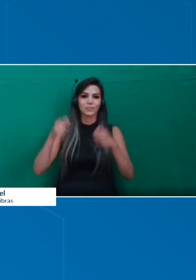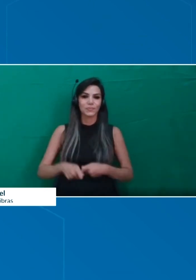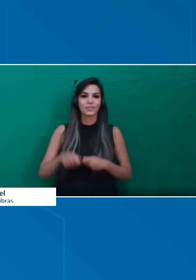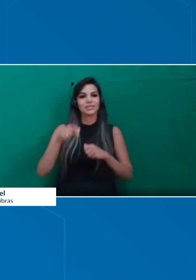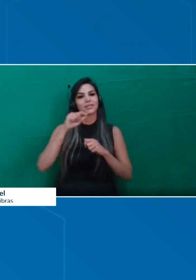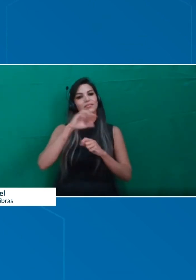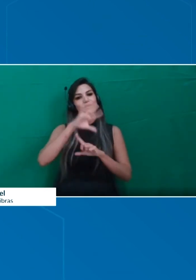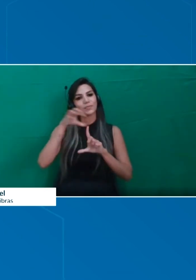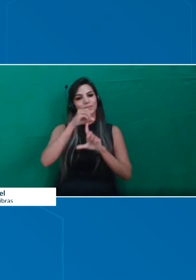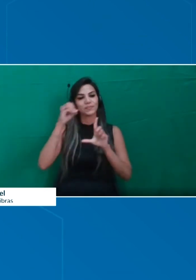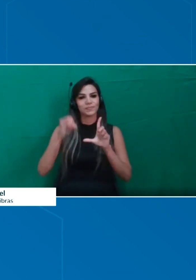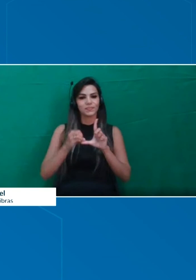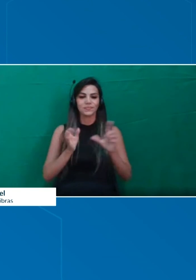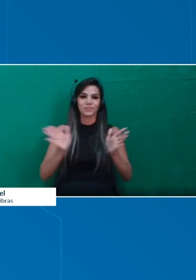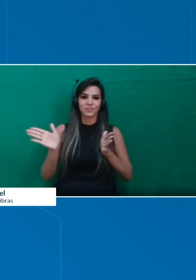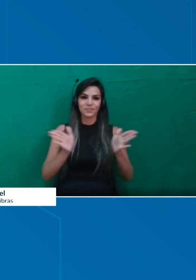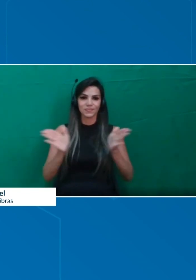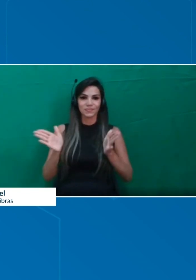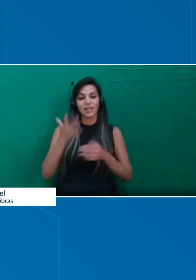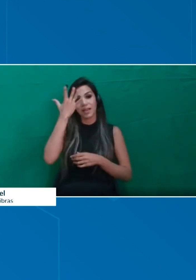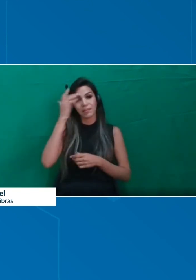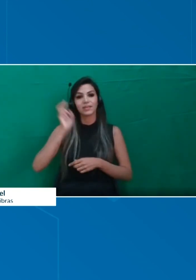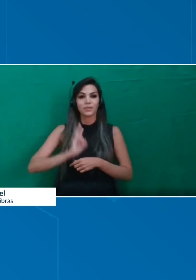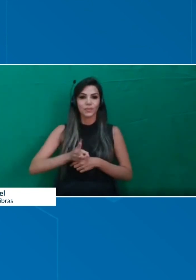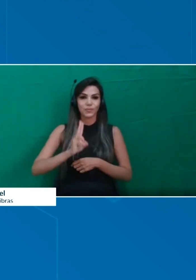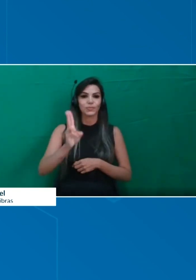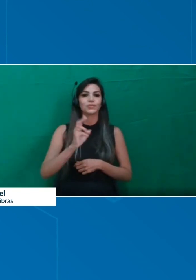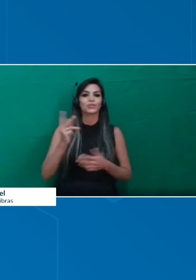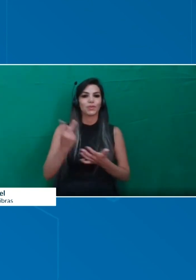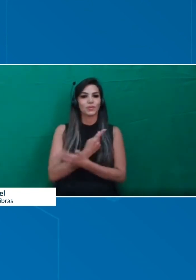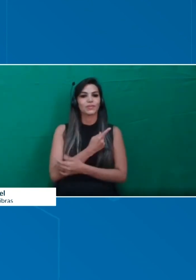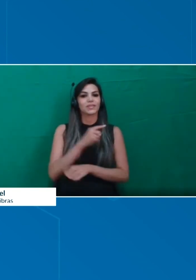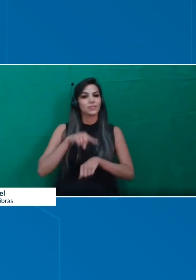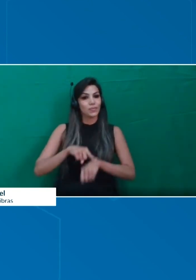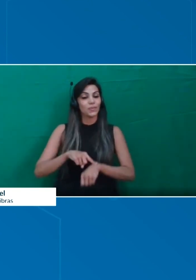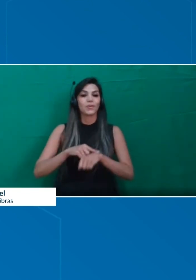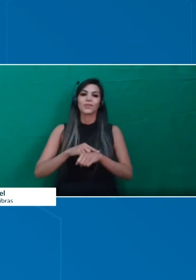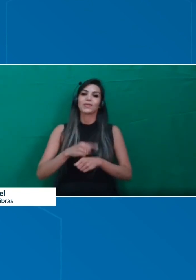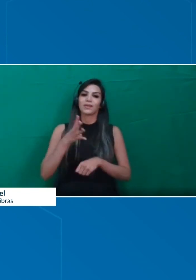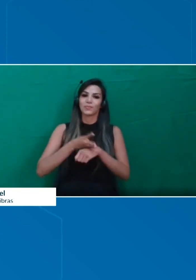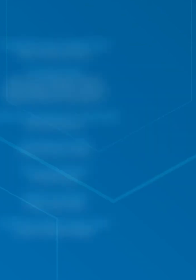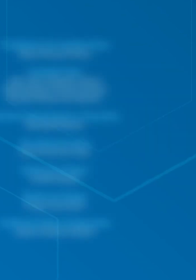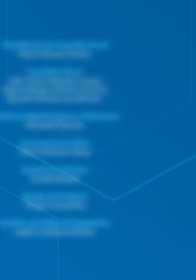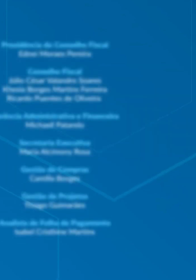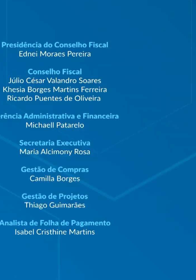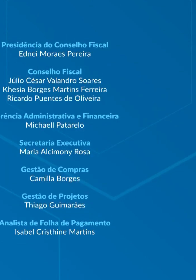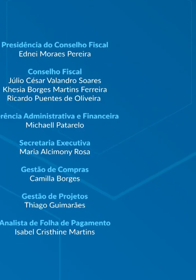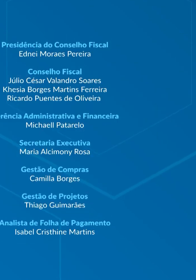programa, esse nosso bate-papo mais acessível. Amanhã tem mais, ao vivo, a partir das 4 da tarde. Tchau, tchau, gente.